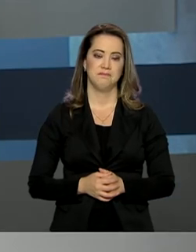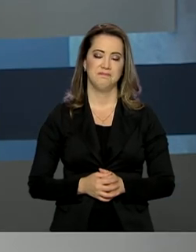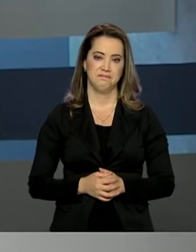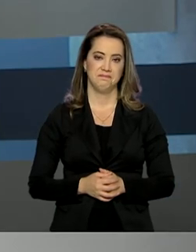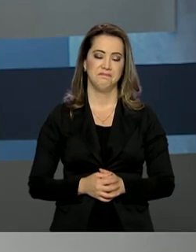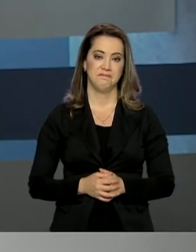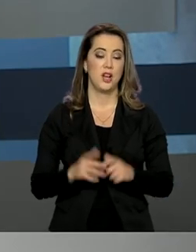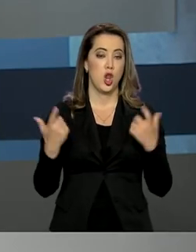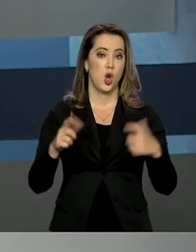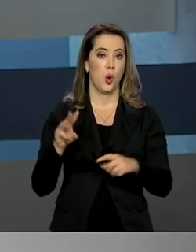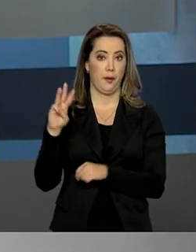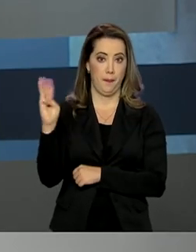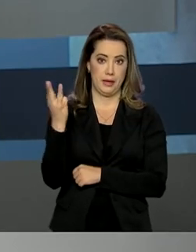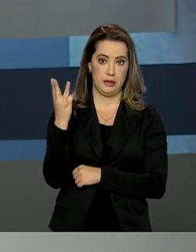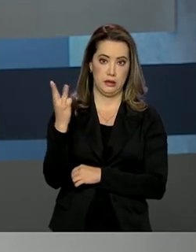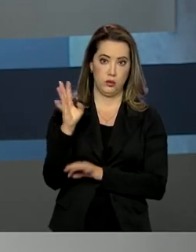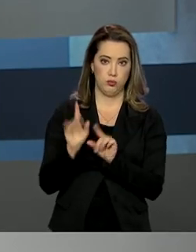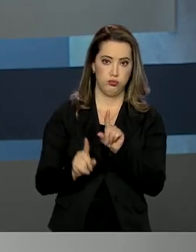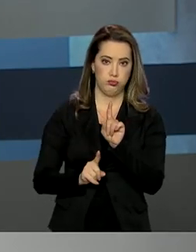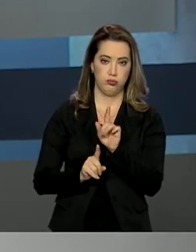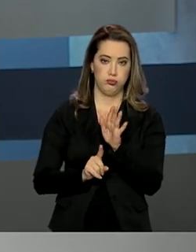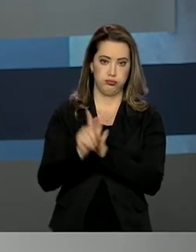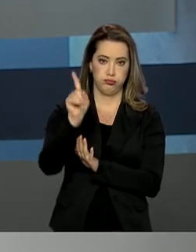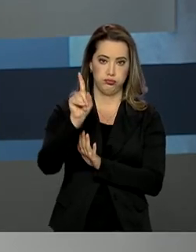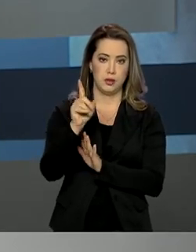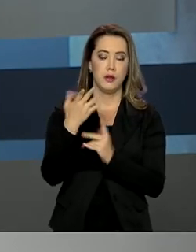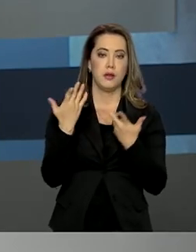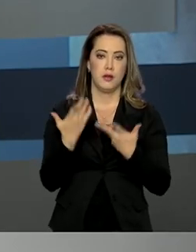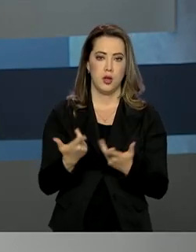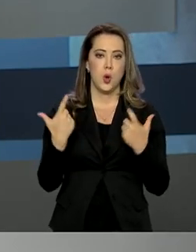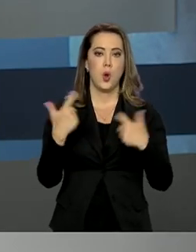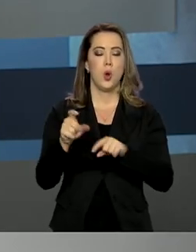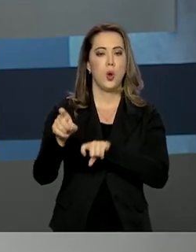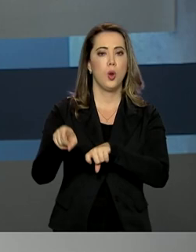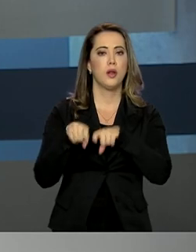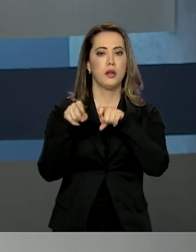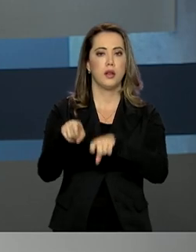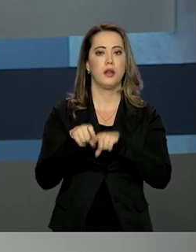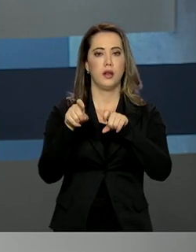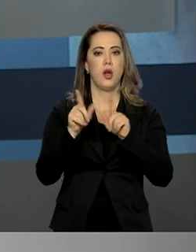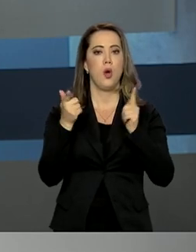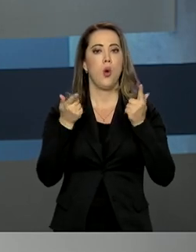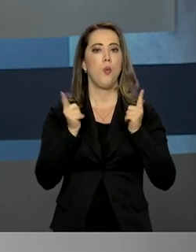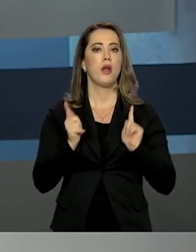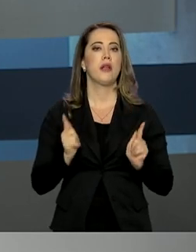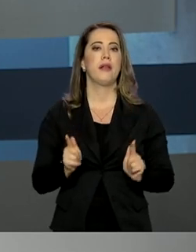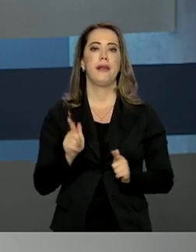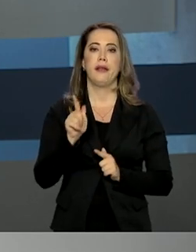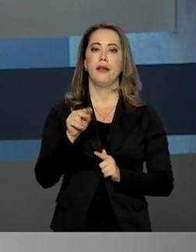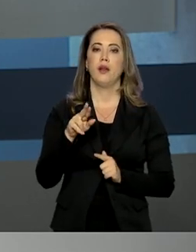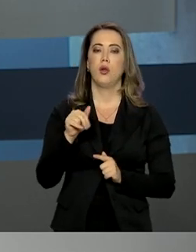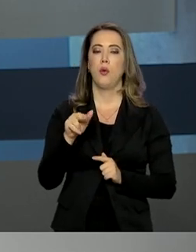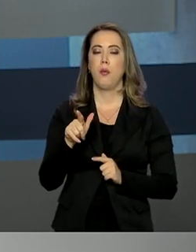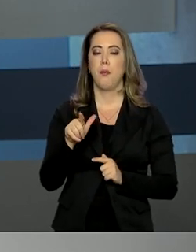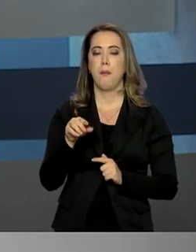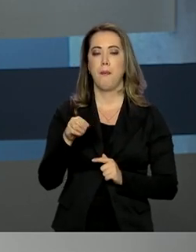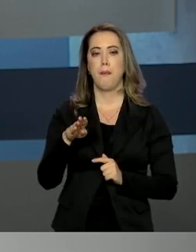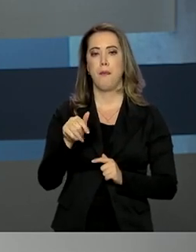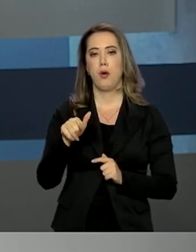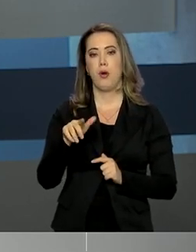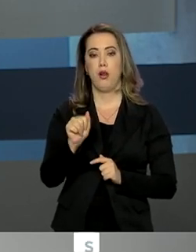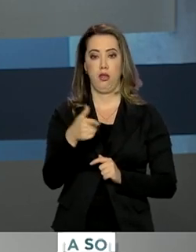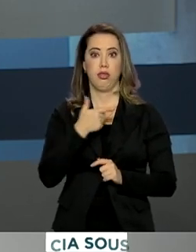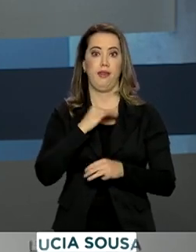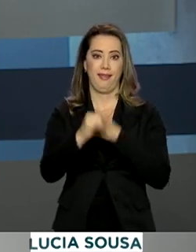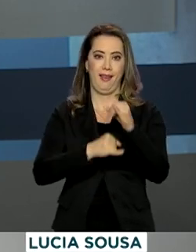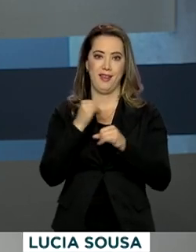e ainda em Alcântara no Maranhão Agrovila pepital comunidade quilombola próximo ao centro espacial receber um ponto